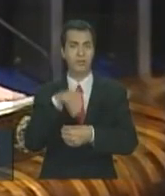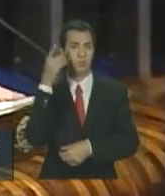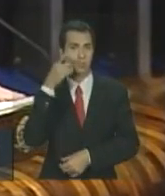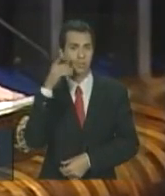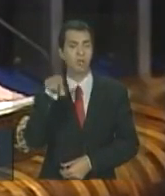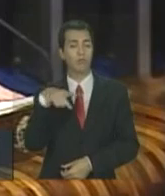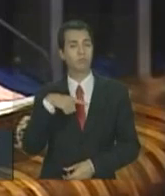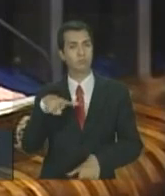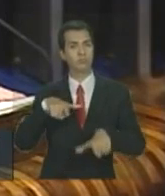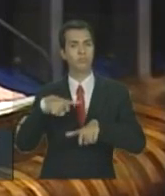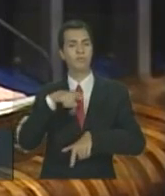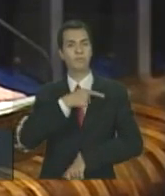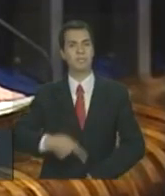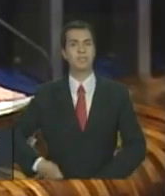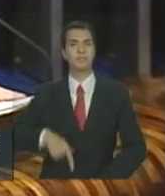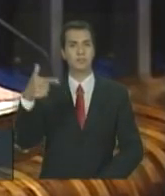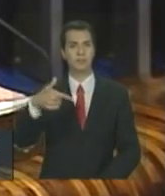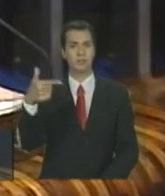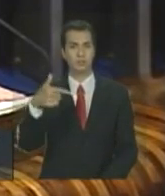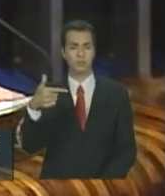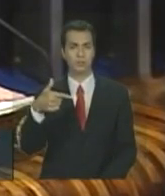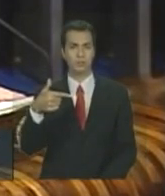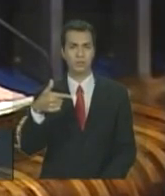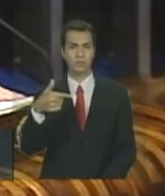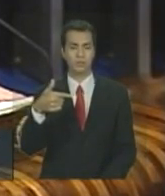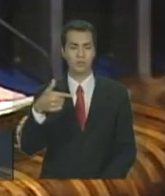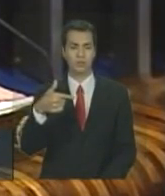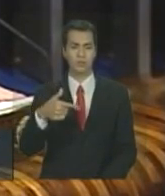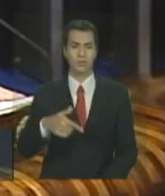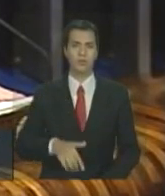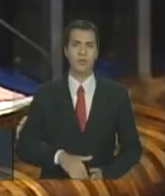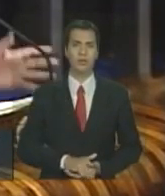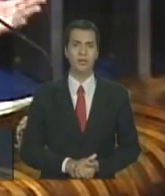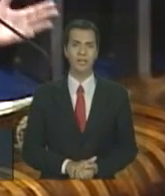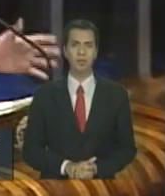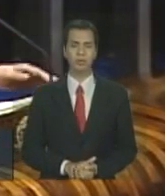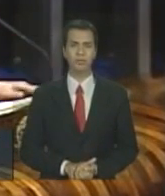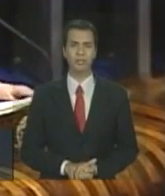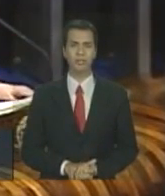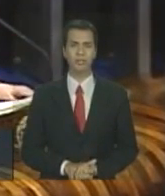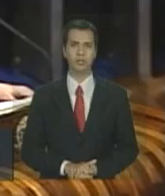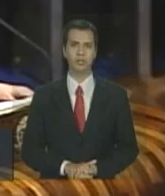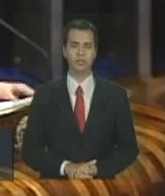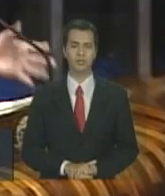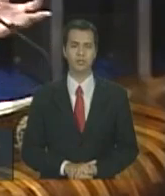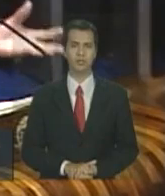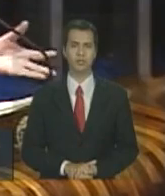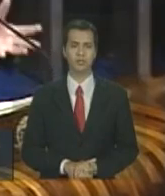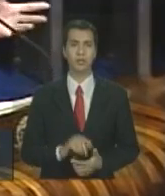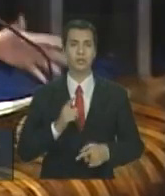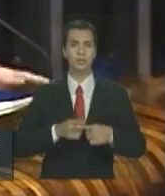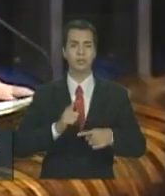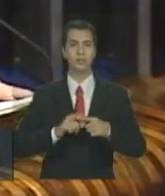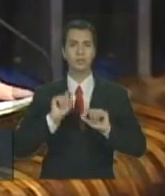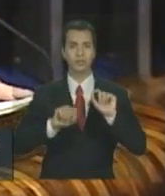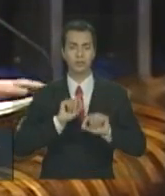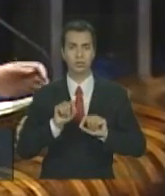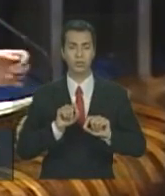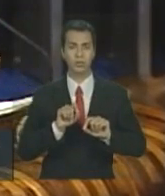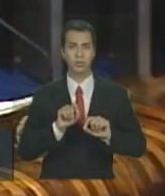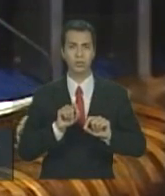de Representantes, que é simbólica da diversidade do